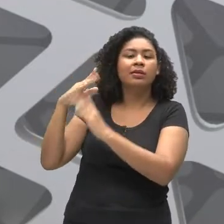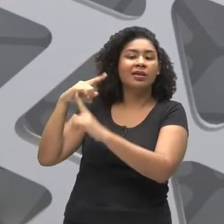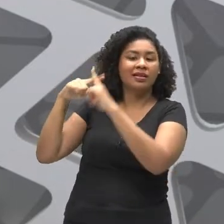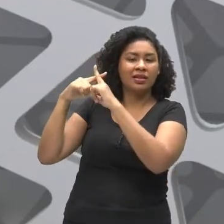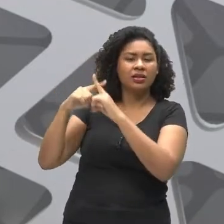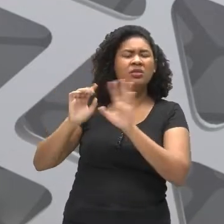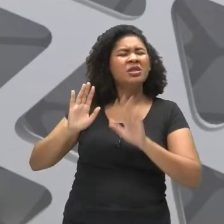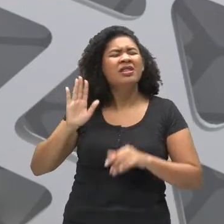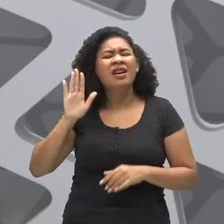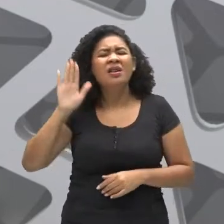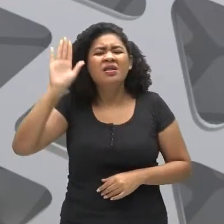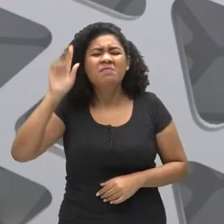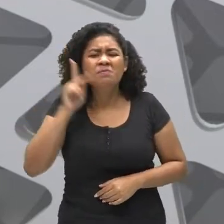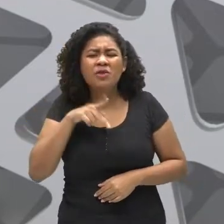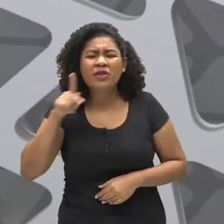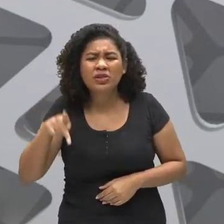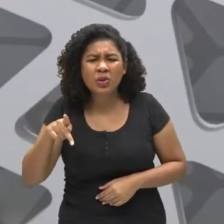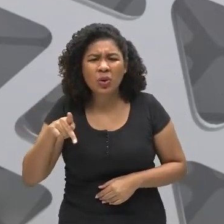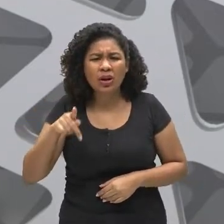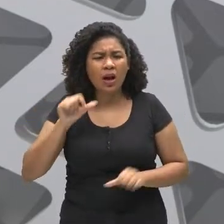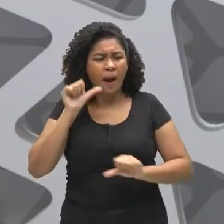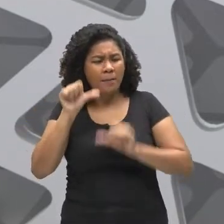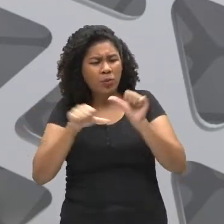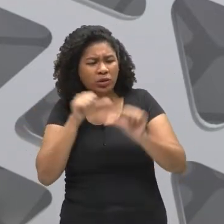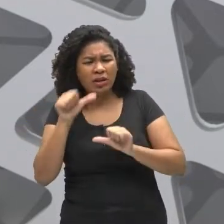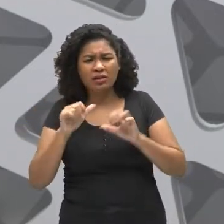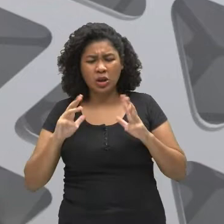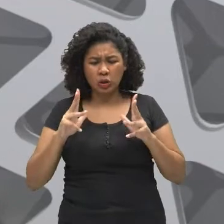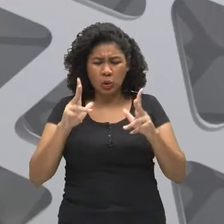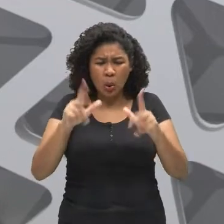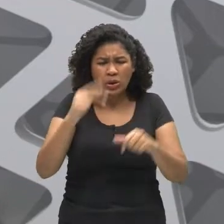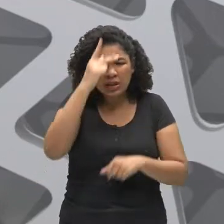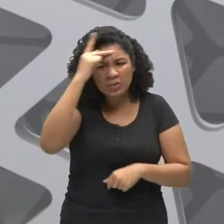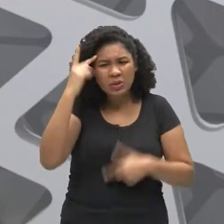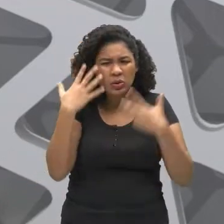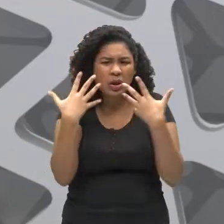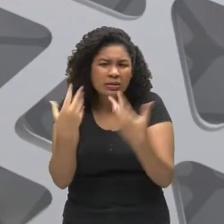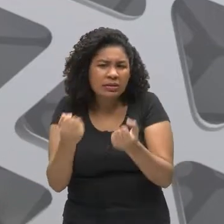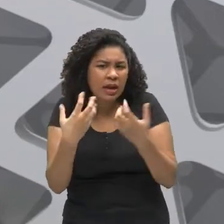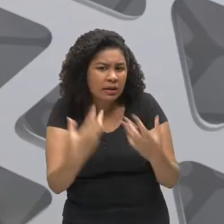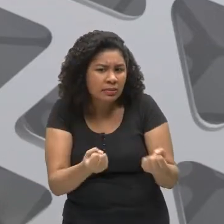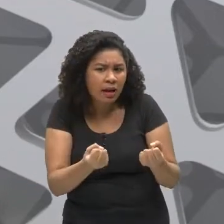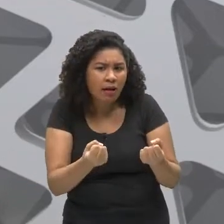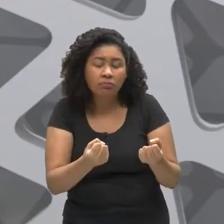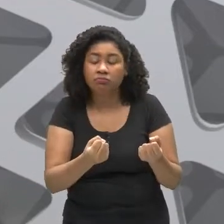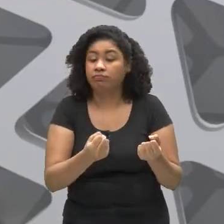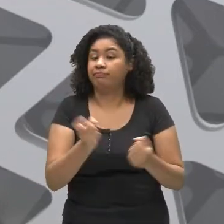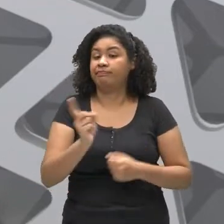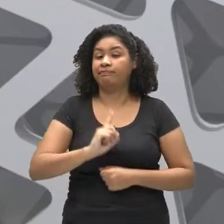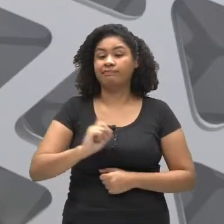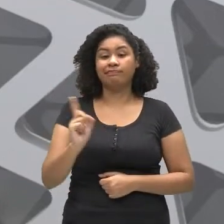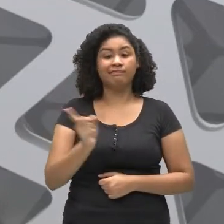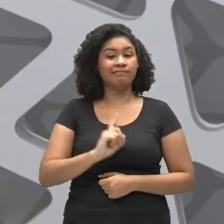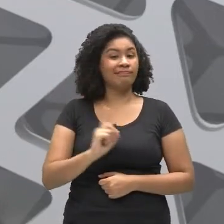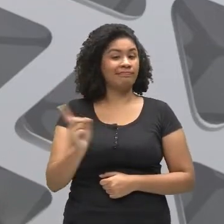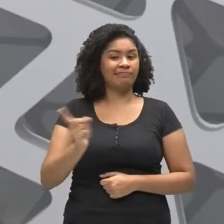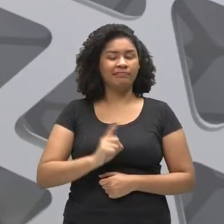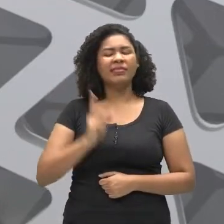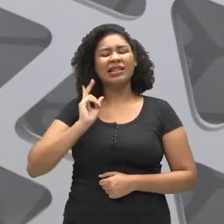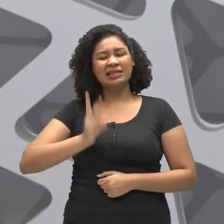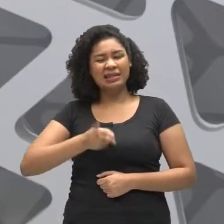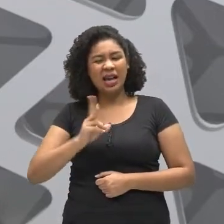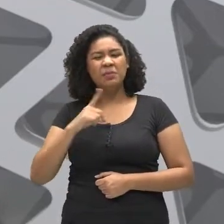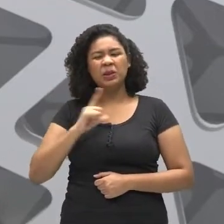Professora, essa mudança vai acontecer na cabeça de todos que estão envolvidos no clero? Obviamente que não. Tem sempre aquele que vai